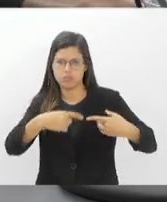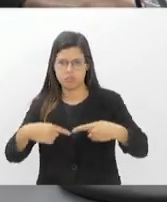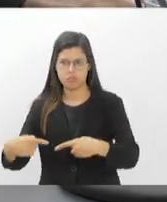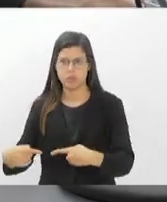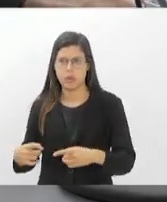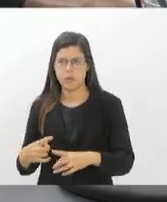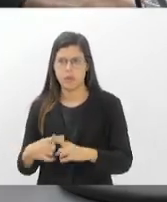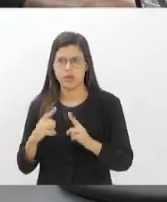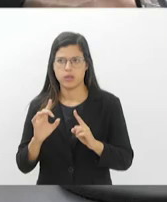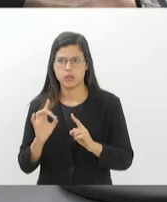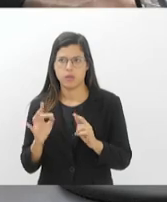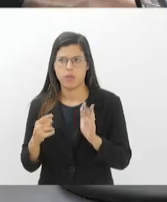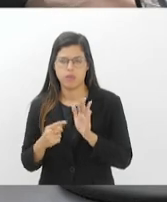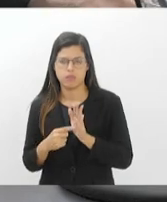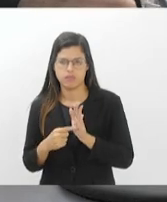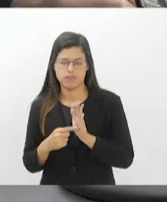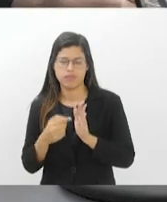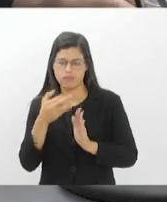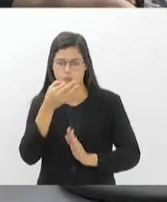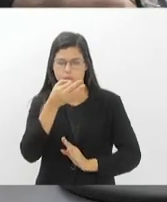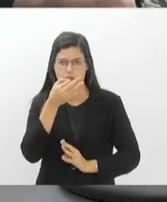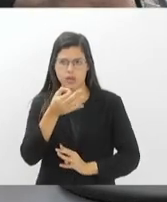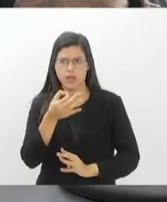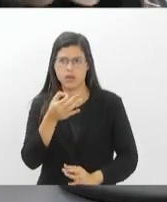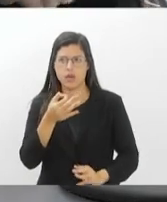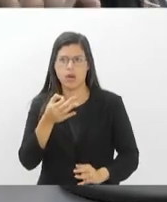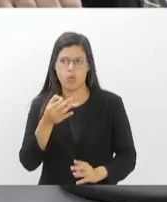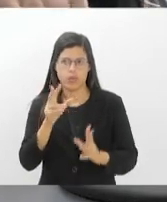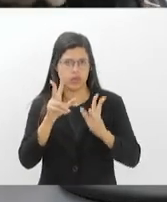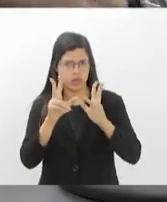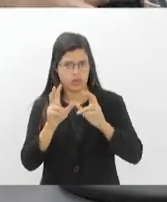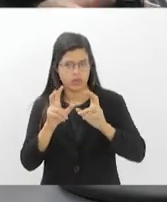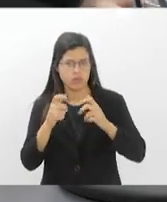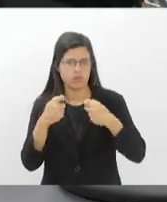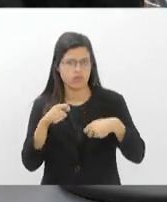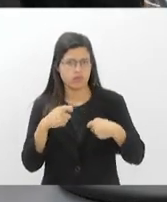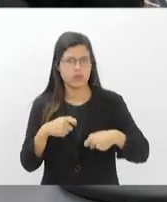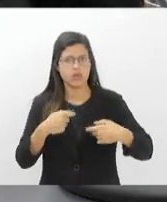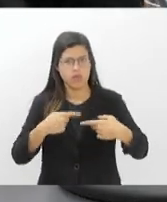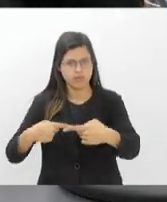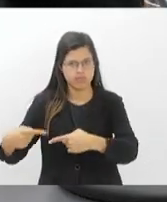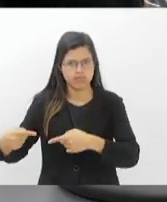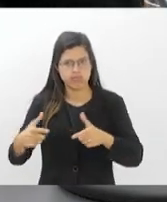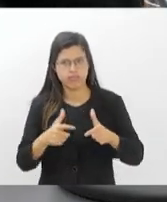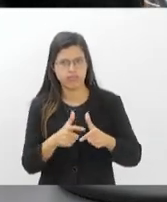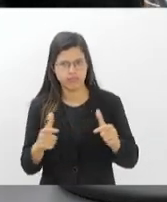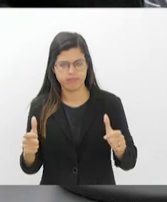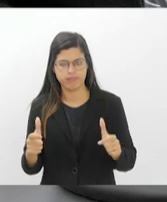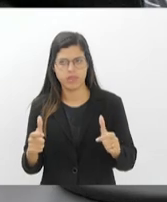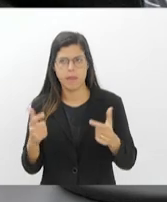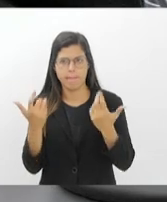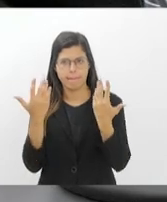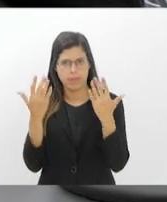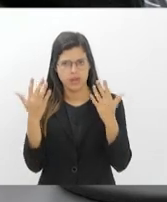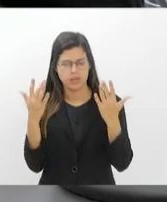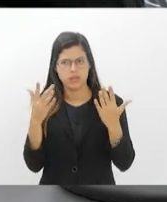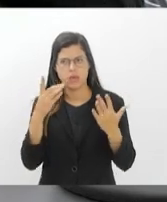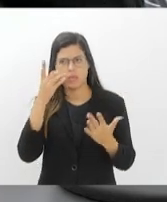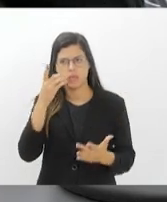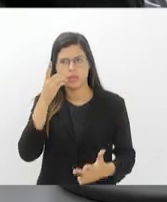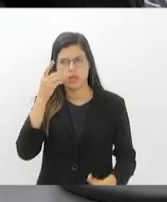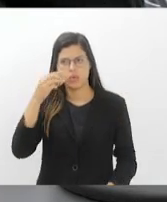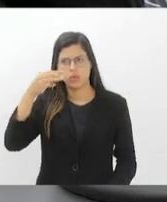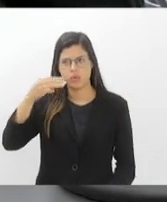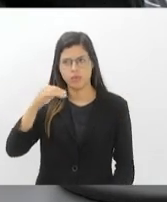é um tema que carece, de fato, de uma discussão mais ampliada. E parabenizo aí o deputado Mink, o